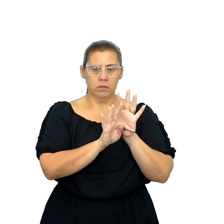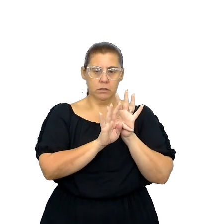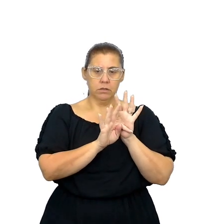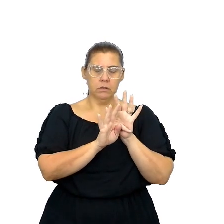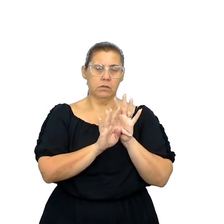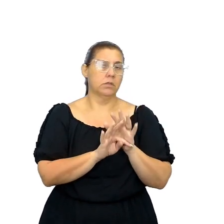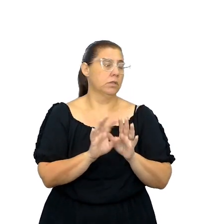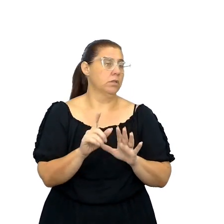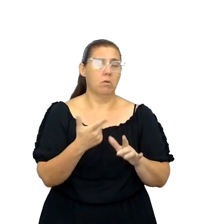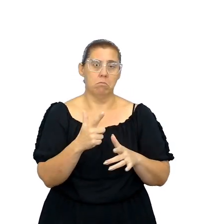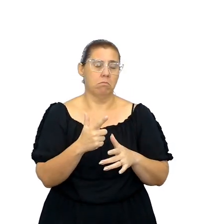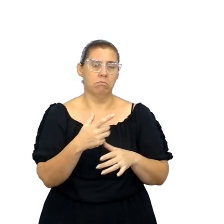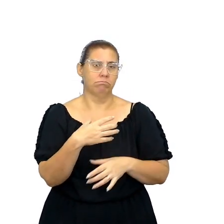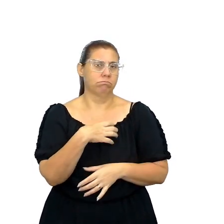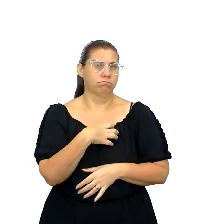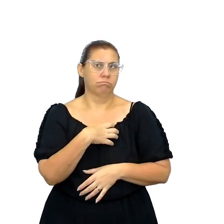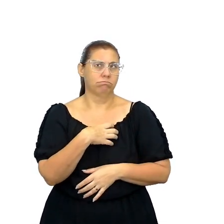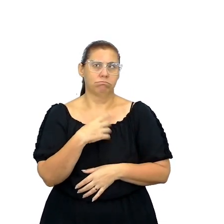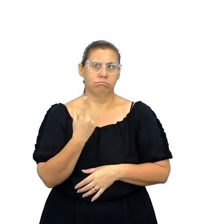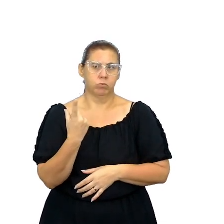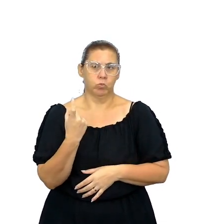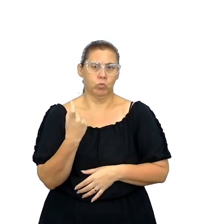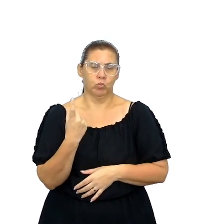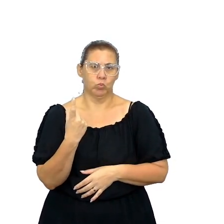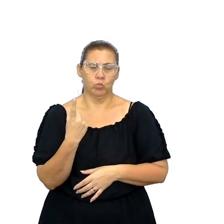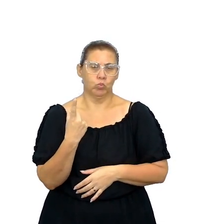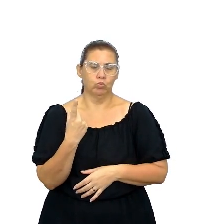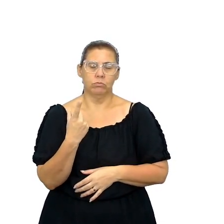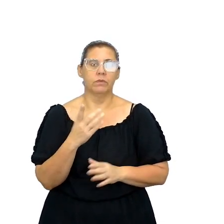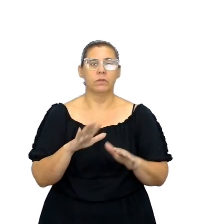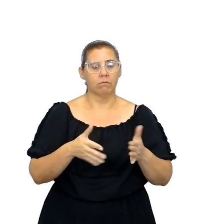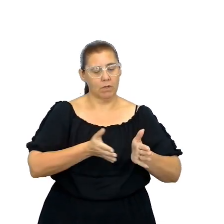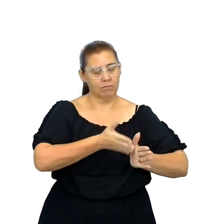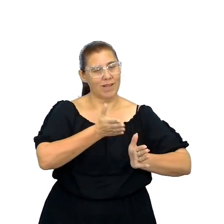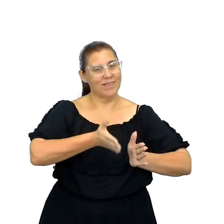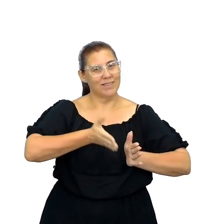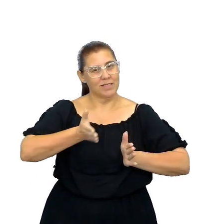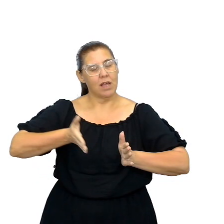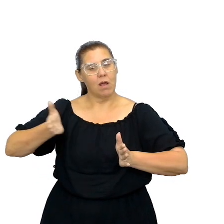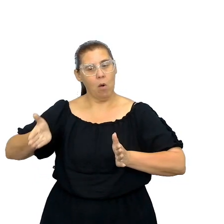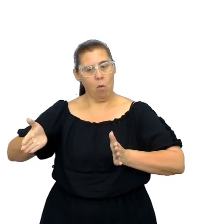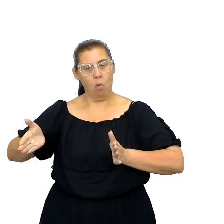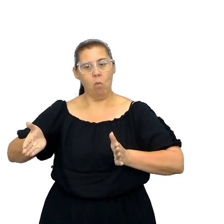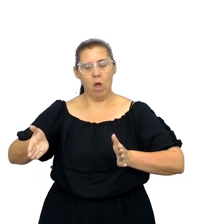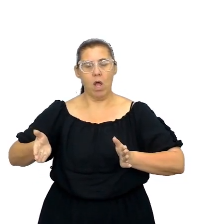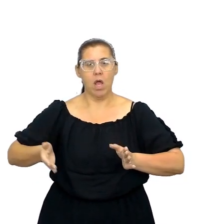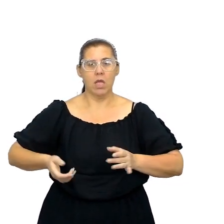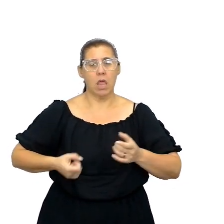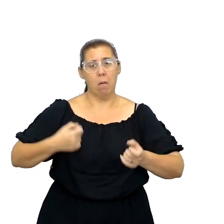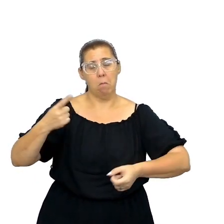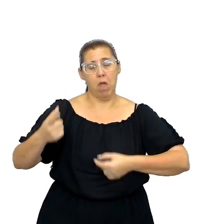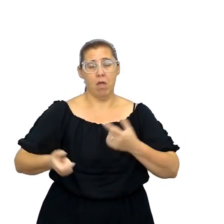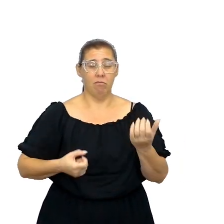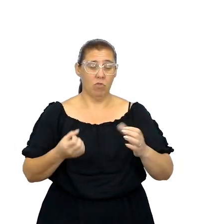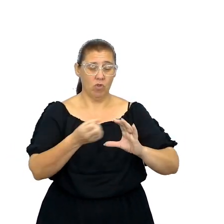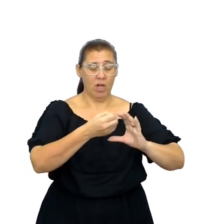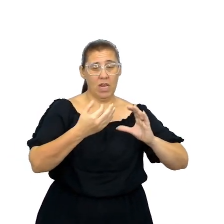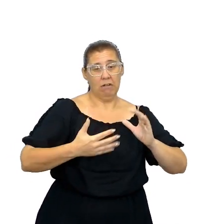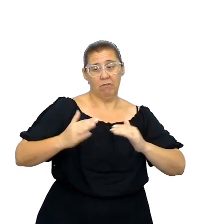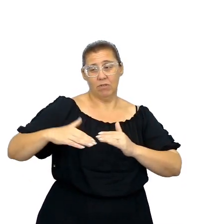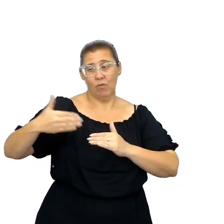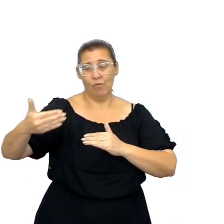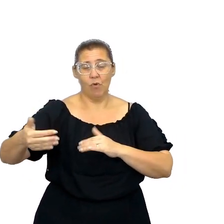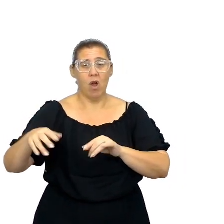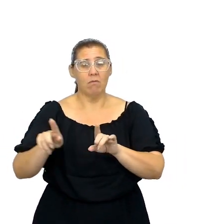não produzem sentido sozinhas. Então, essas sequências, elas dependem de elementos externos, também